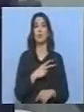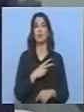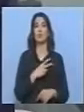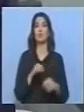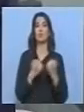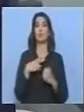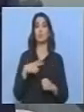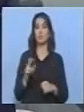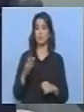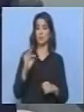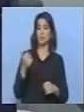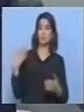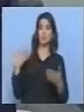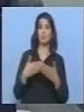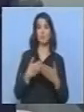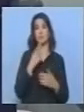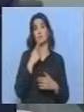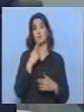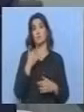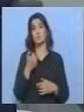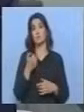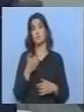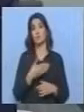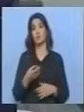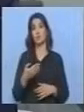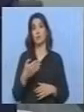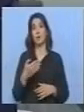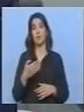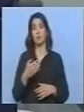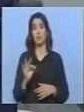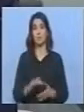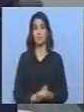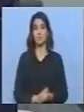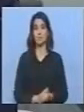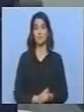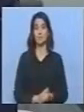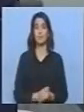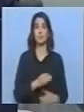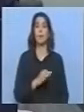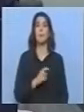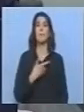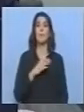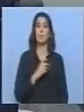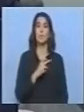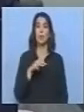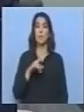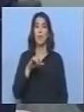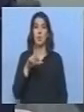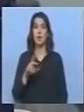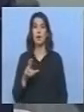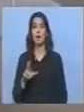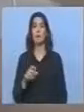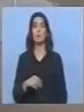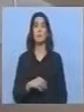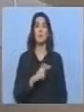45 anos, desde o 25 de abril de 1974. Pedro Barbas Homem, Amílcar Falcão, António Cruz Serra,